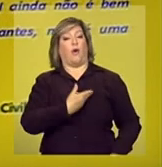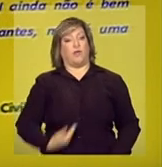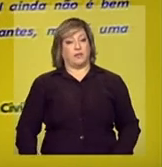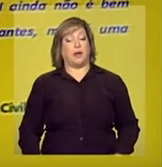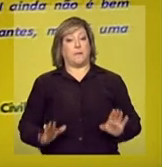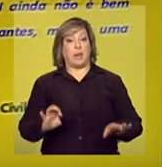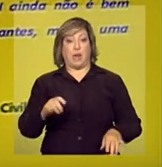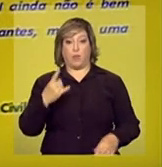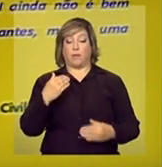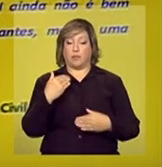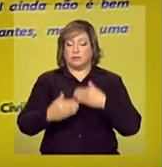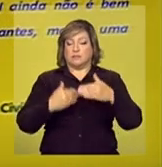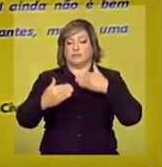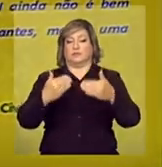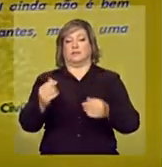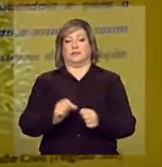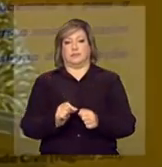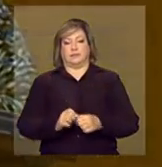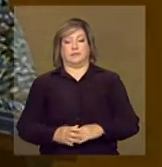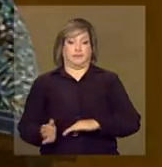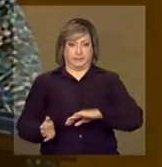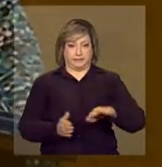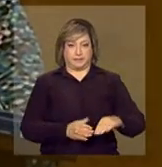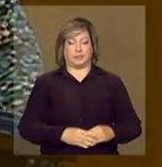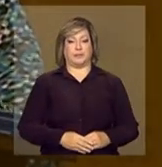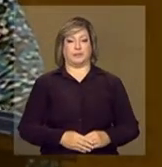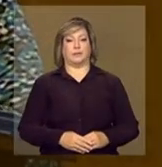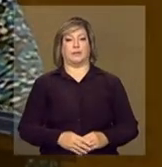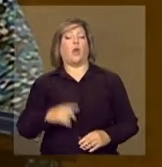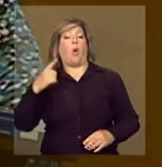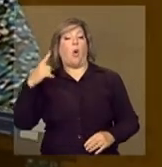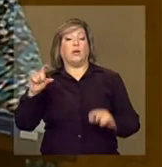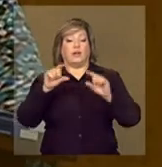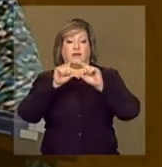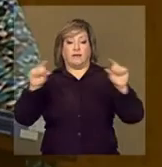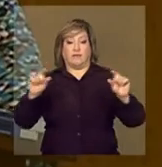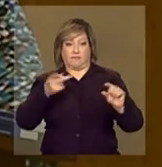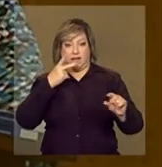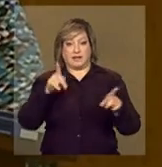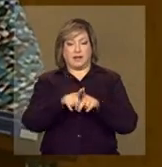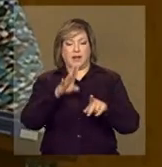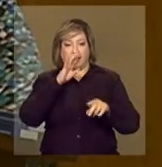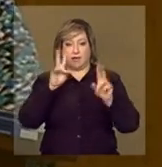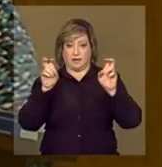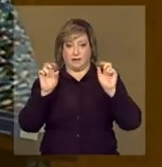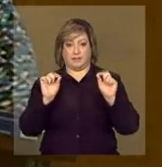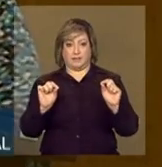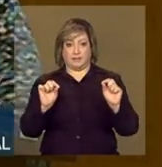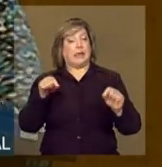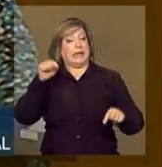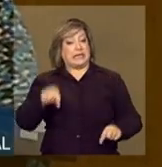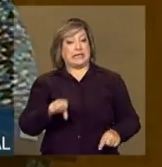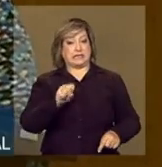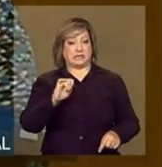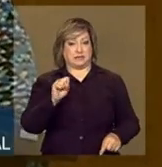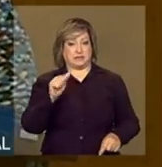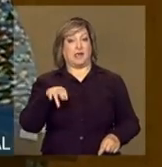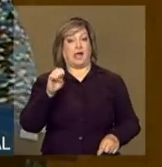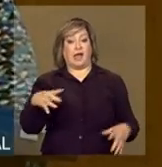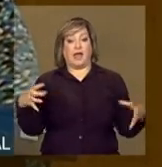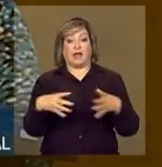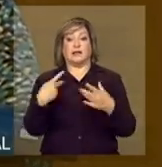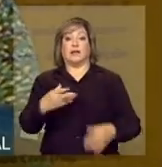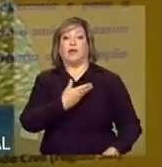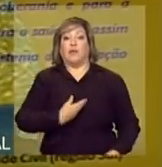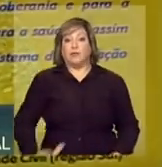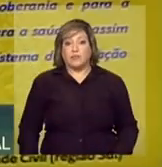mas é uma construção. Uma outra fala, também bastante interessante, o CISAM, para mim, é um ente do Estado,